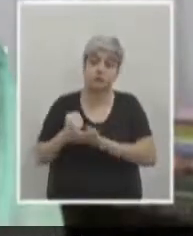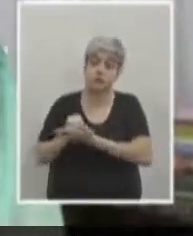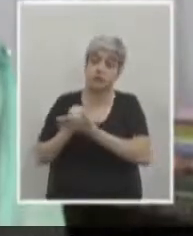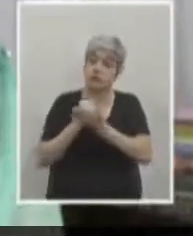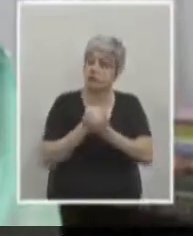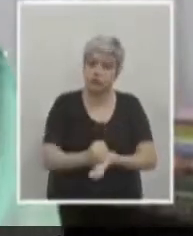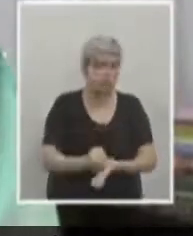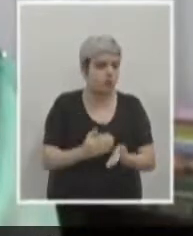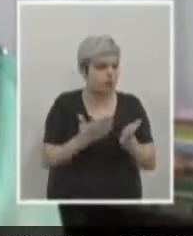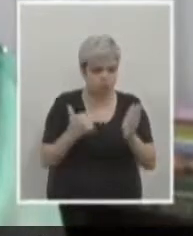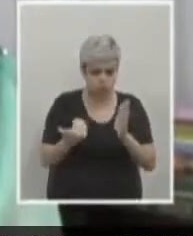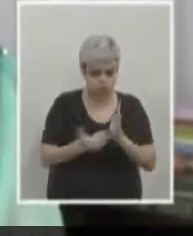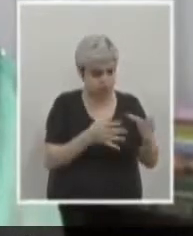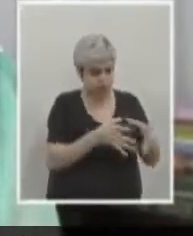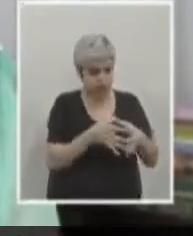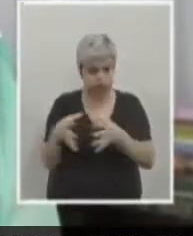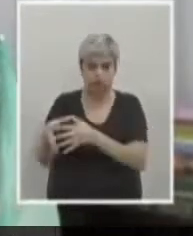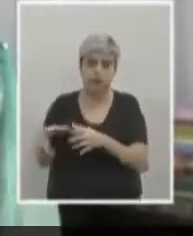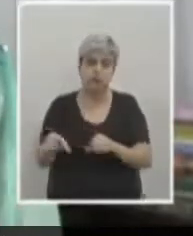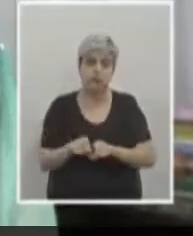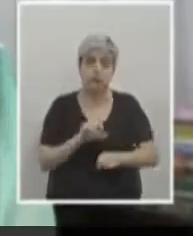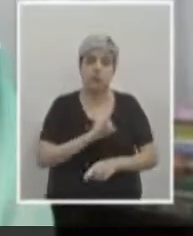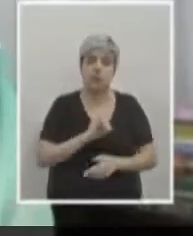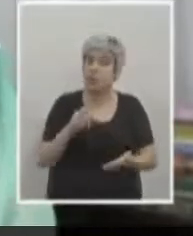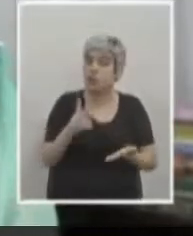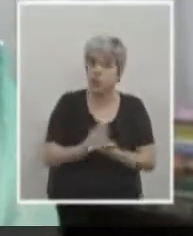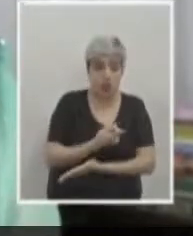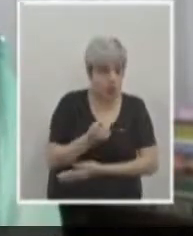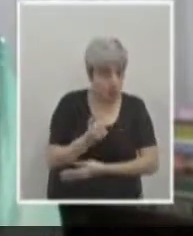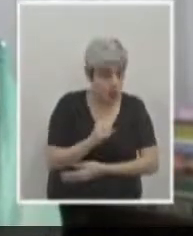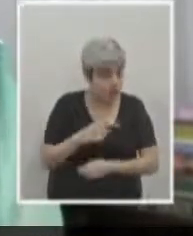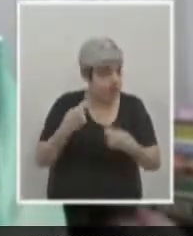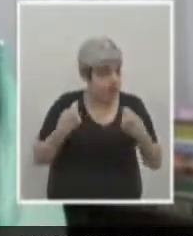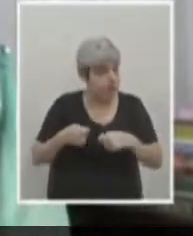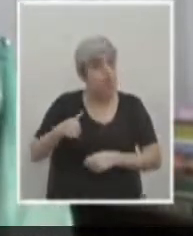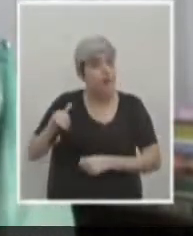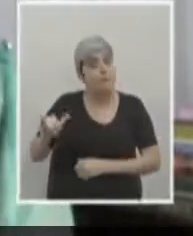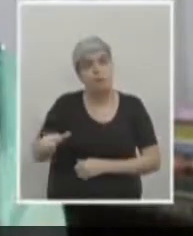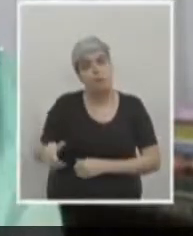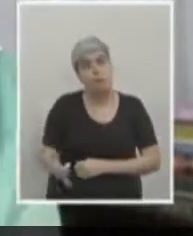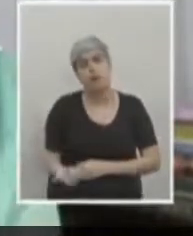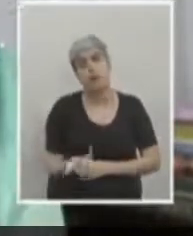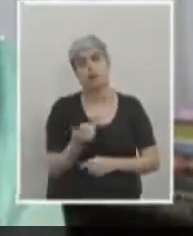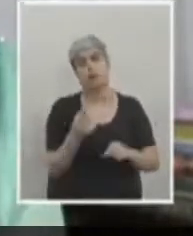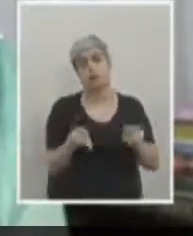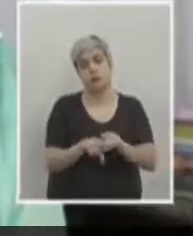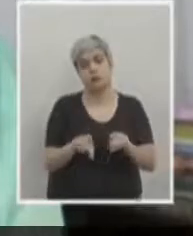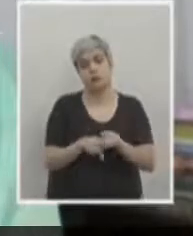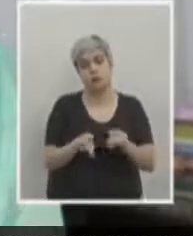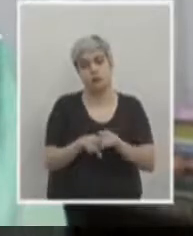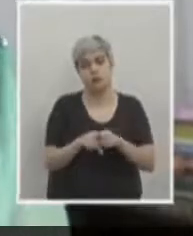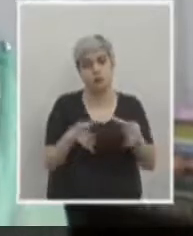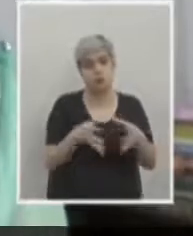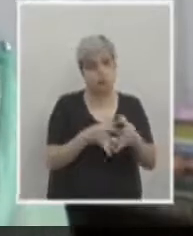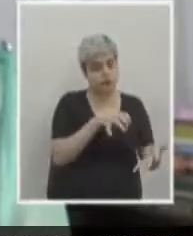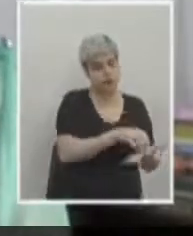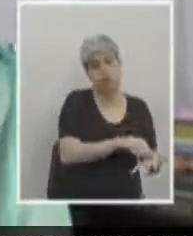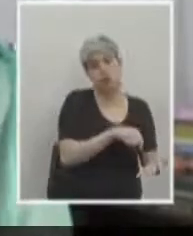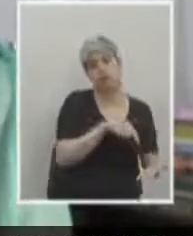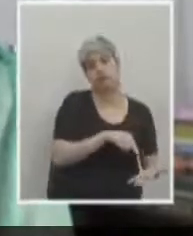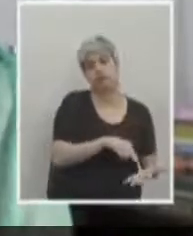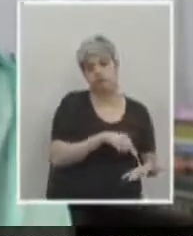as classes, né, e enquanto isso não acontece, que se aproveite, conforme diz a legislação, o próprio efetivo, que